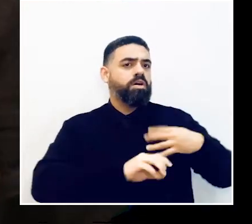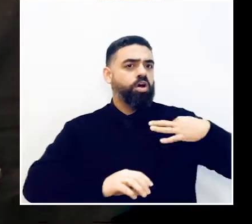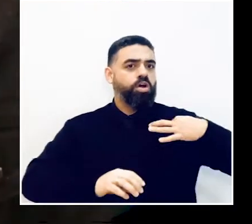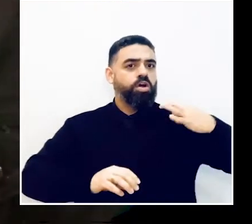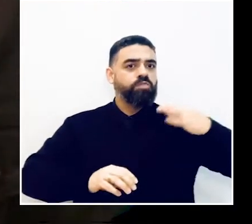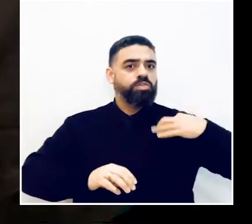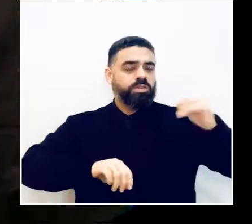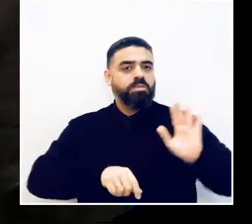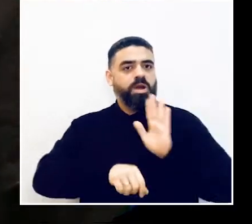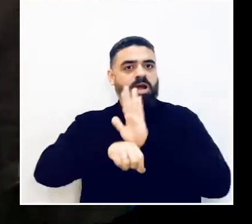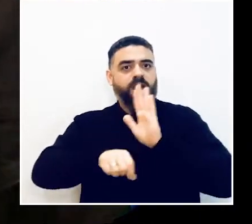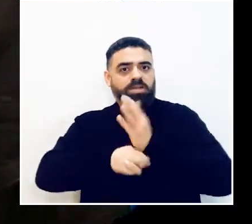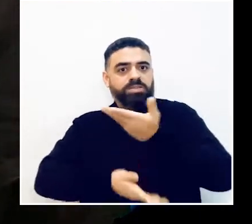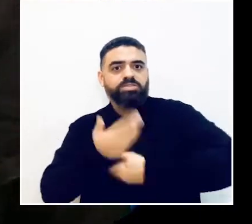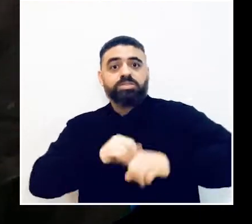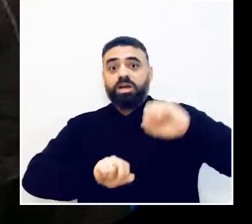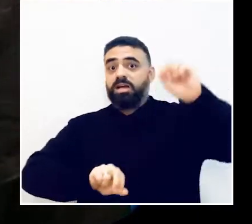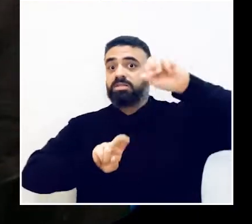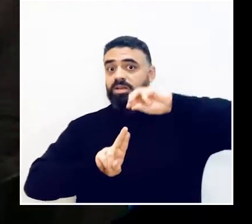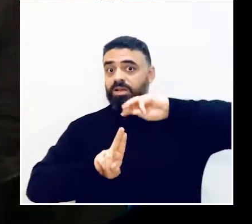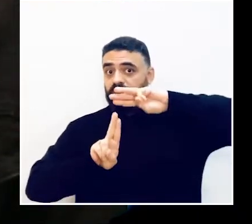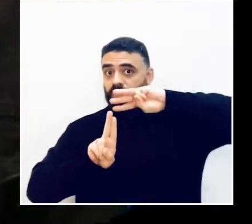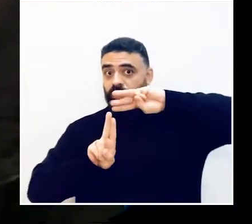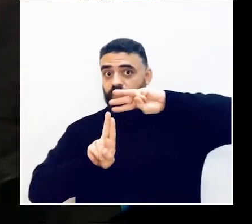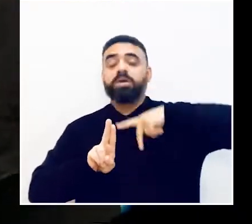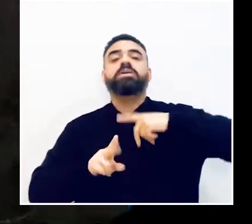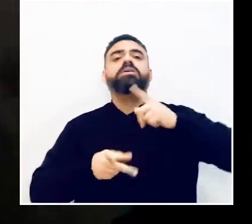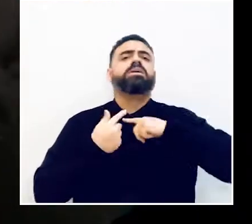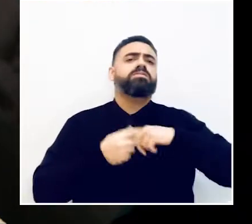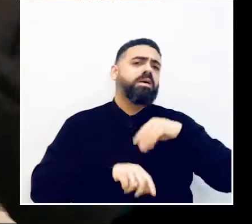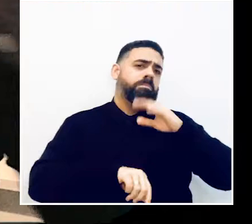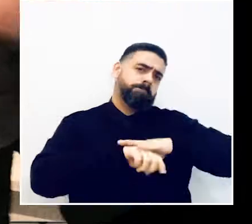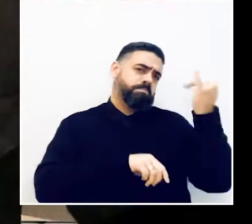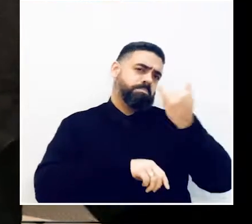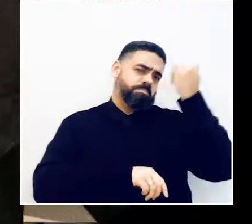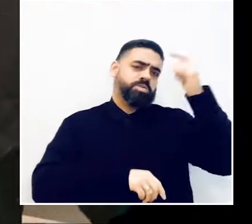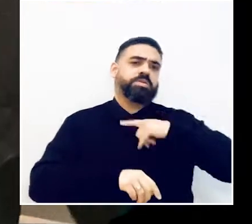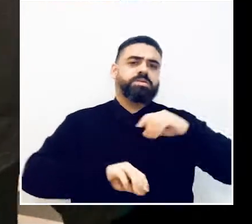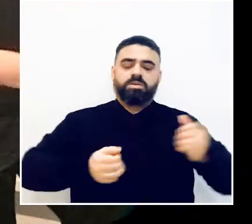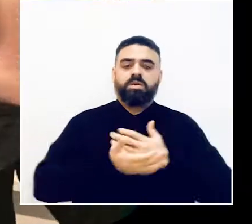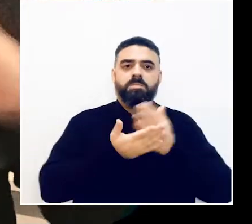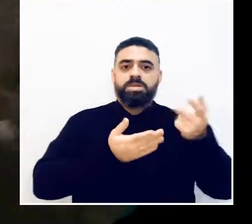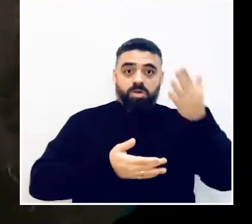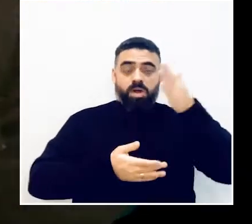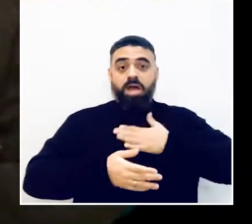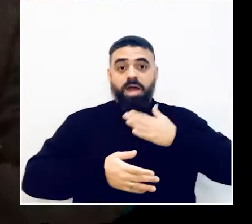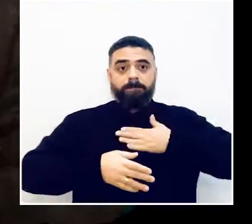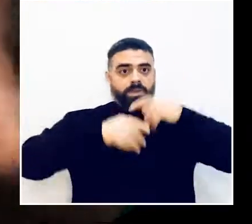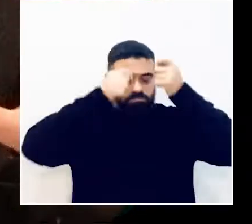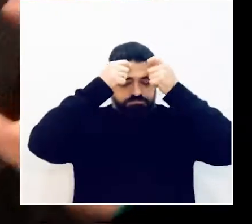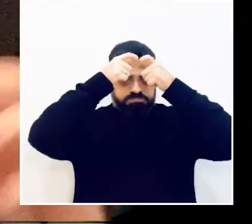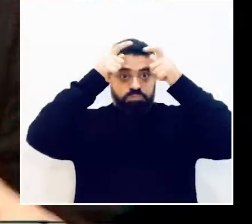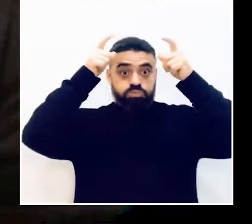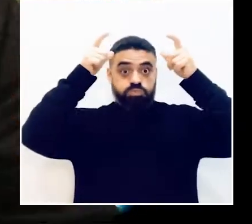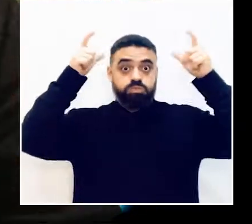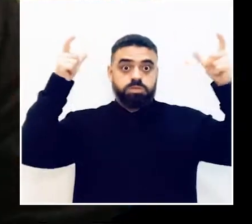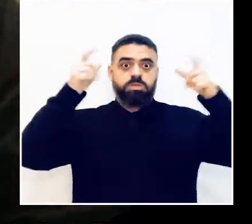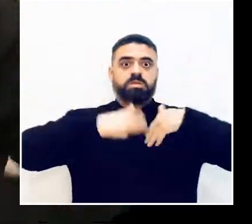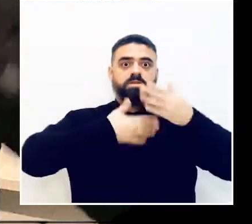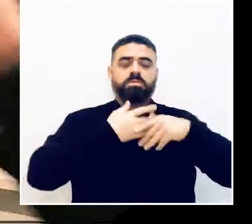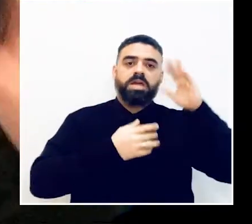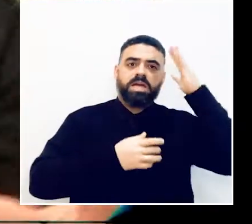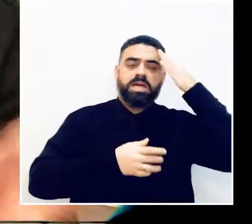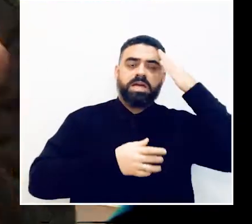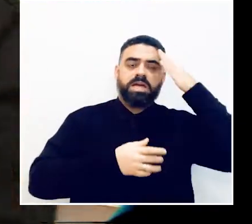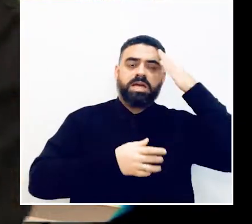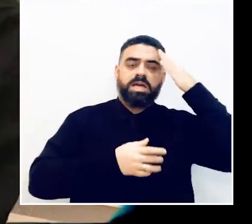UPA com uma questão muito importante, que ajudou muito, assim, ampliou minha relação com a música, ampliou minha compreensão de campo harmônico,